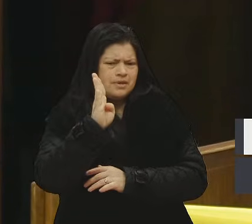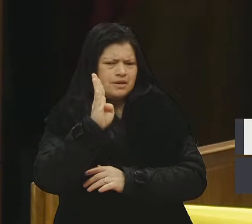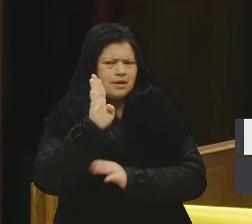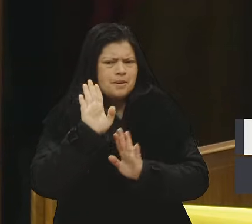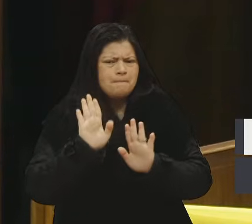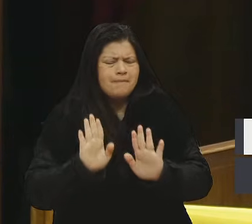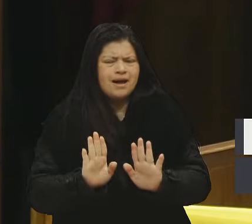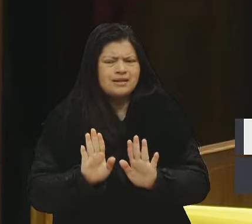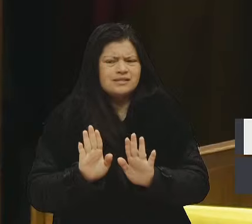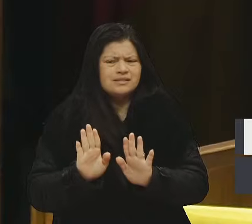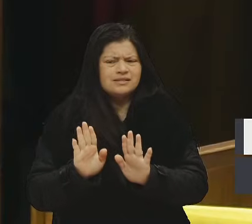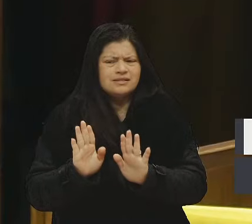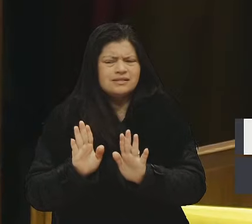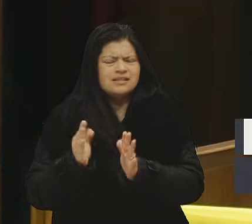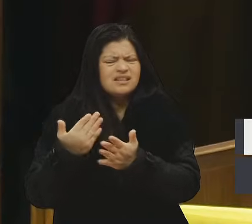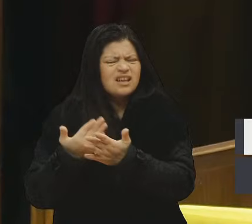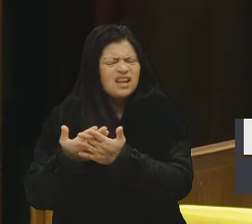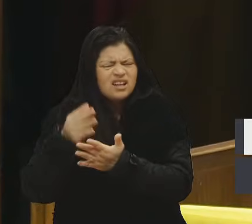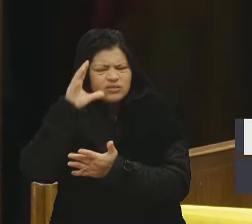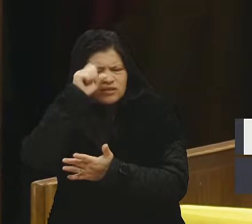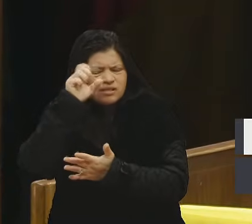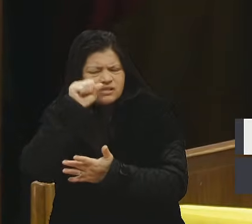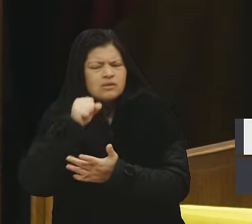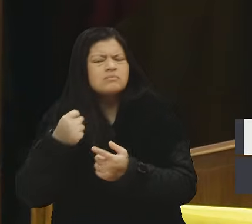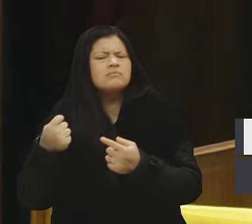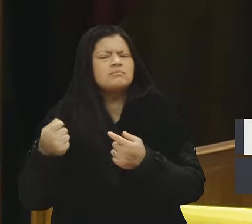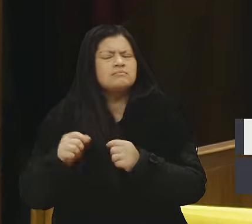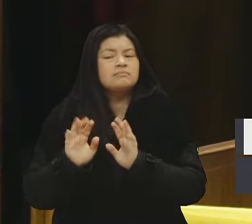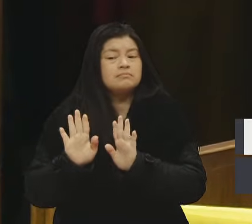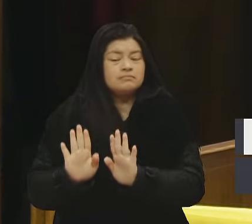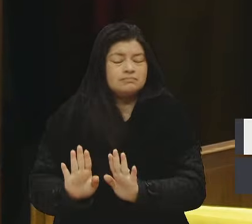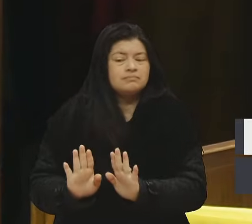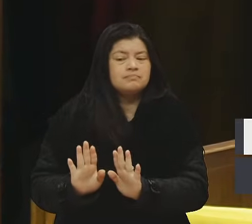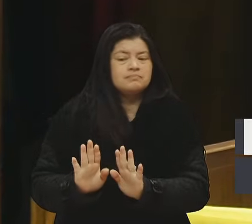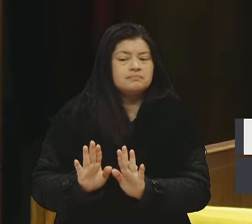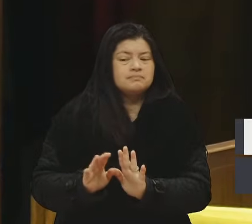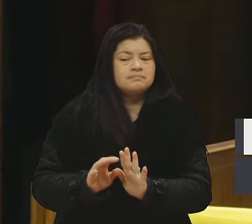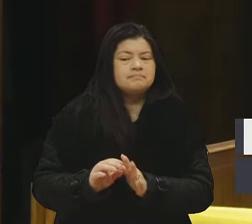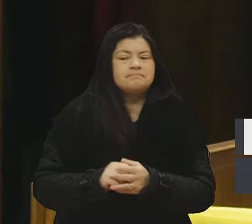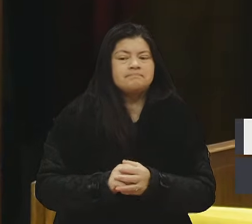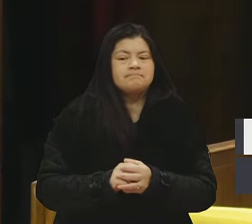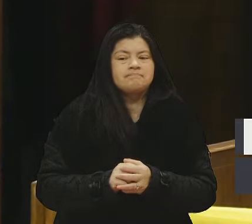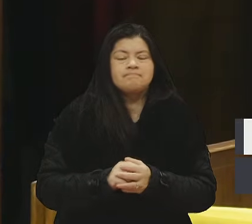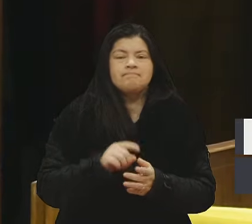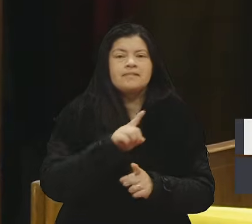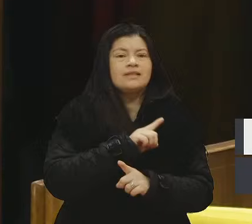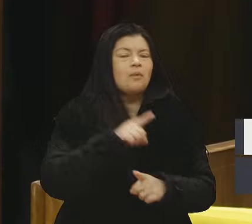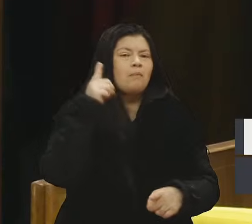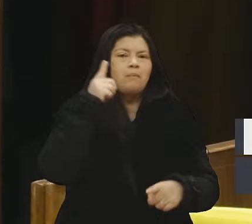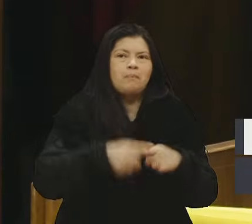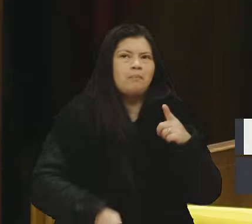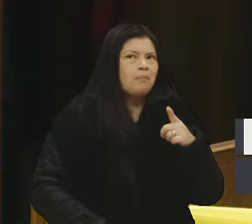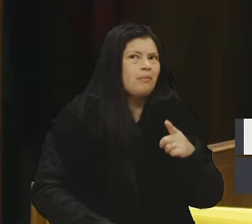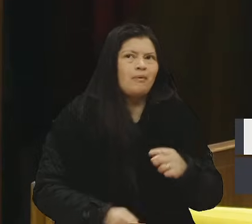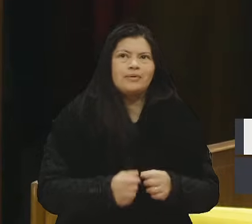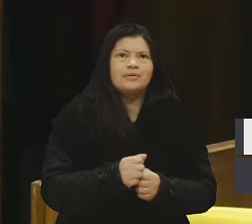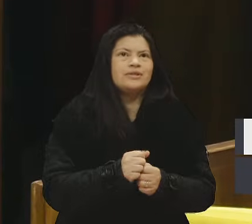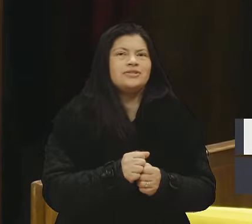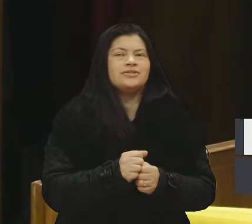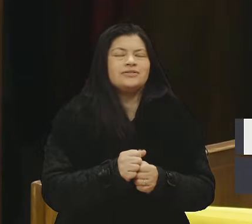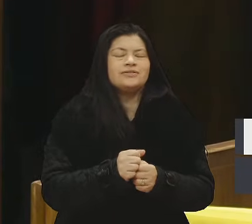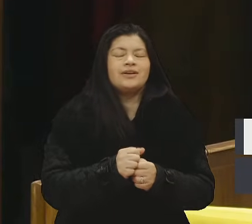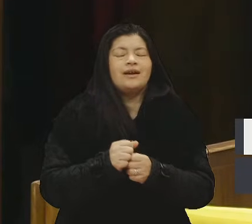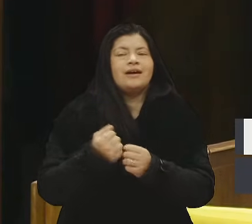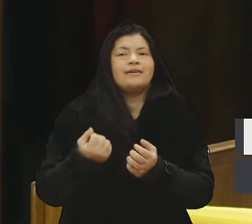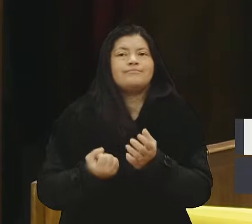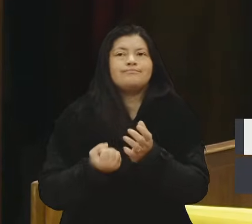educação. Sim, mas vedado, proibido e ilegal quando é para dar lucro para iniciativa privada. Aí